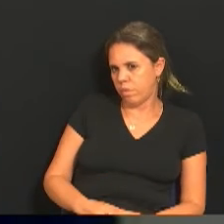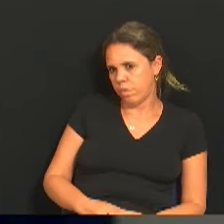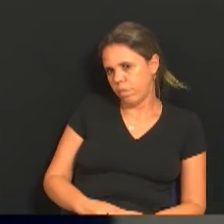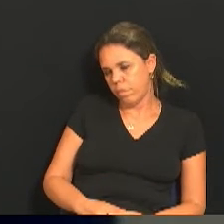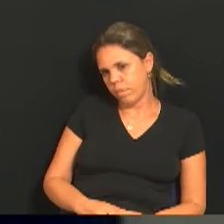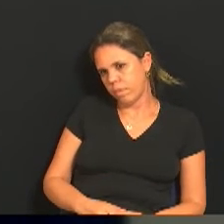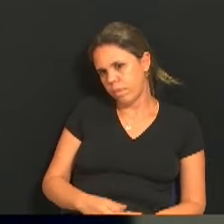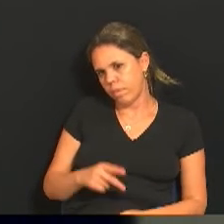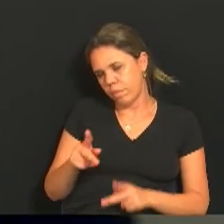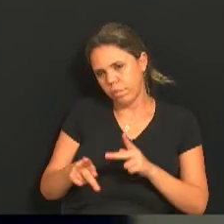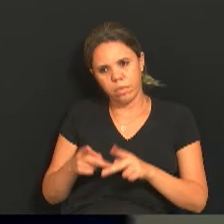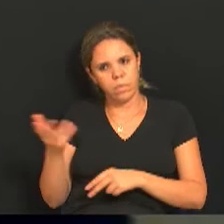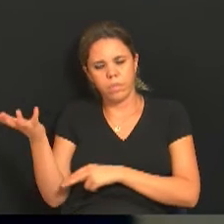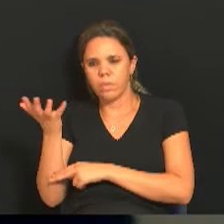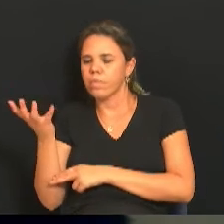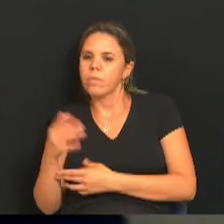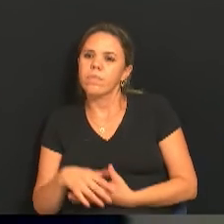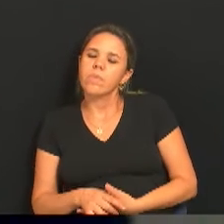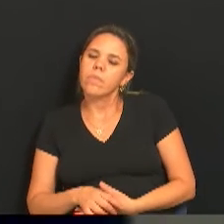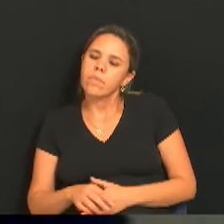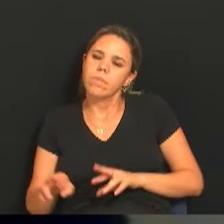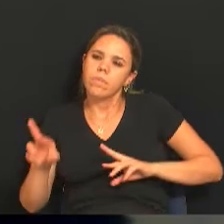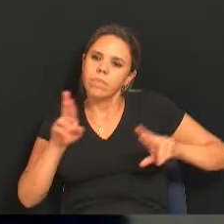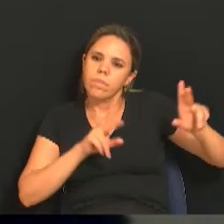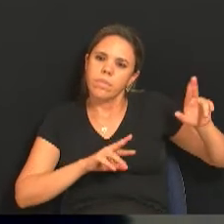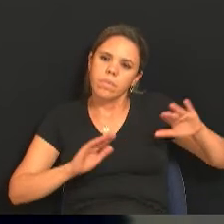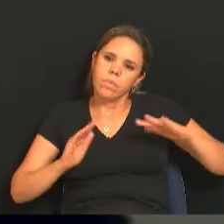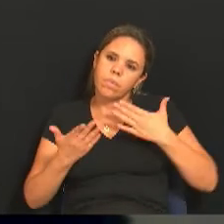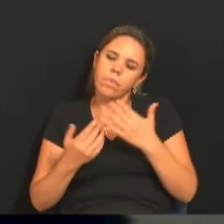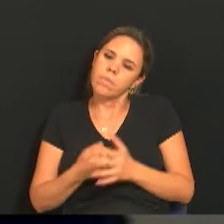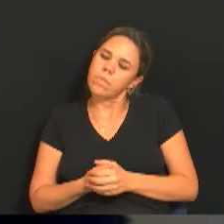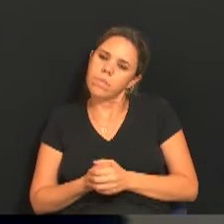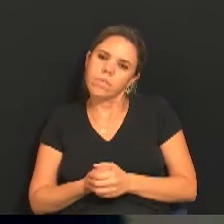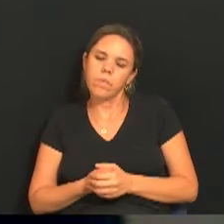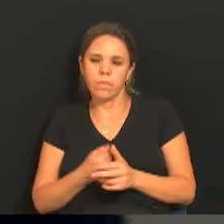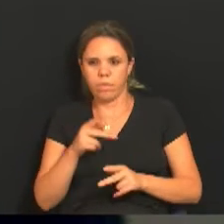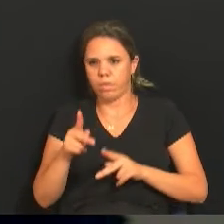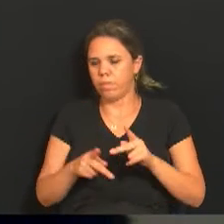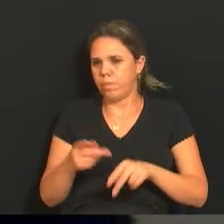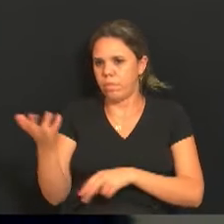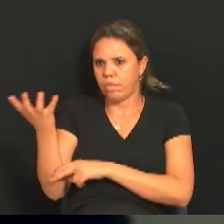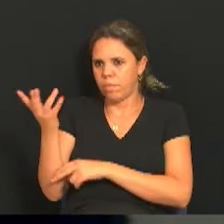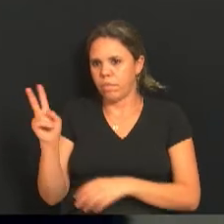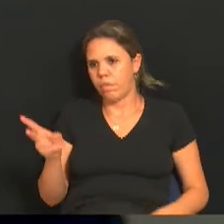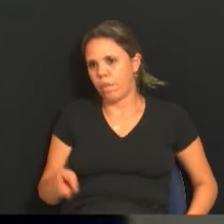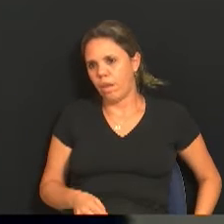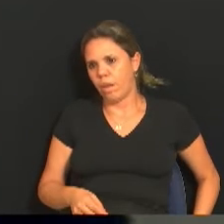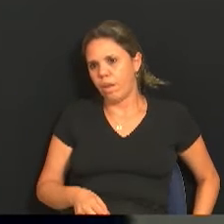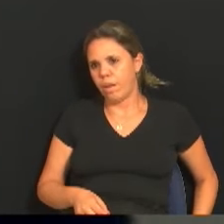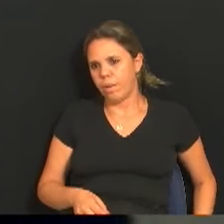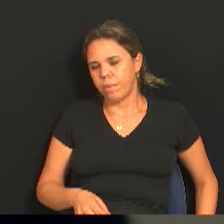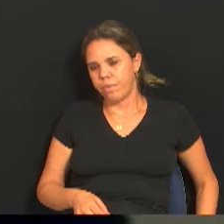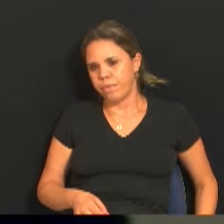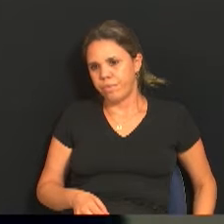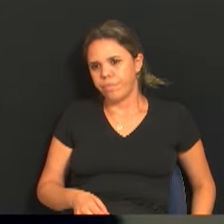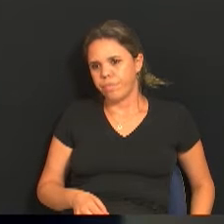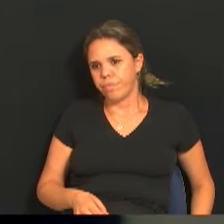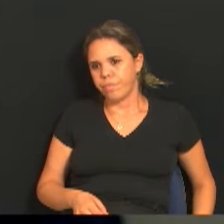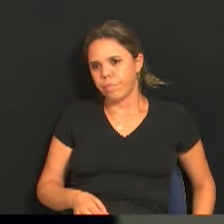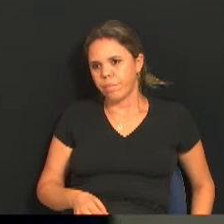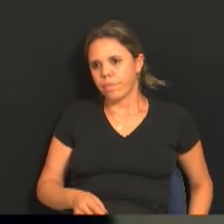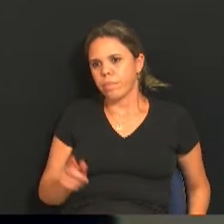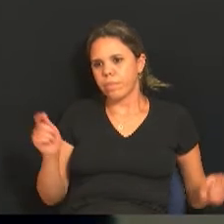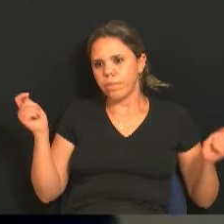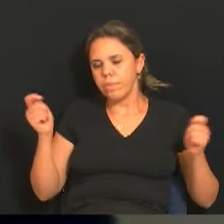pessoas em situação de rua em diversos bairros, né? A população em situação de rua, o centro, ele, em tese, ele é